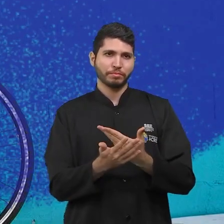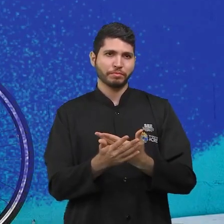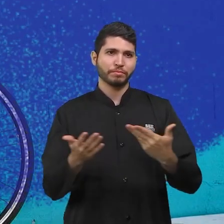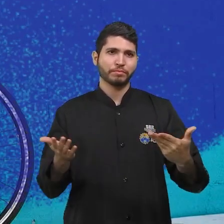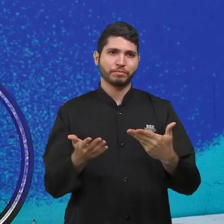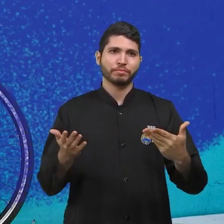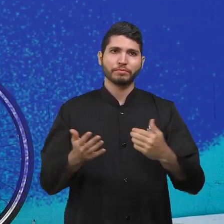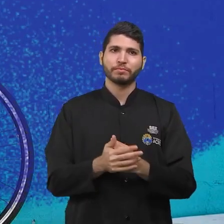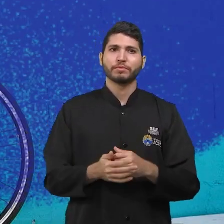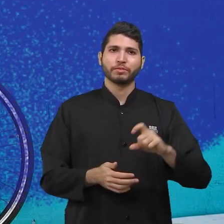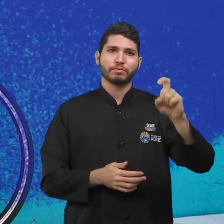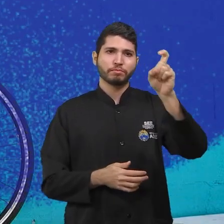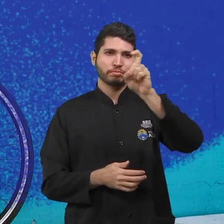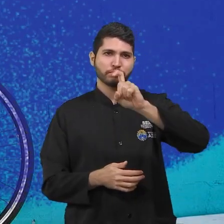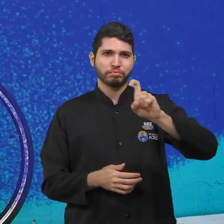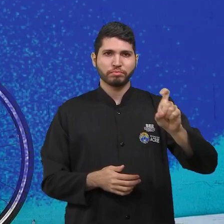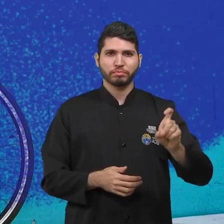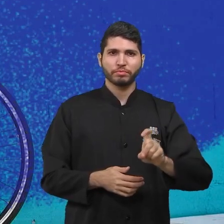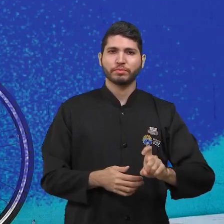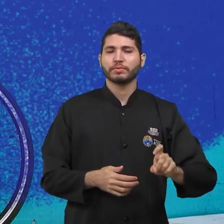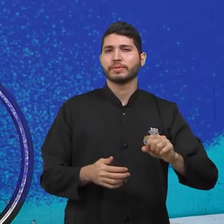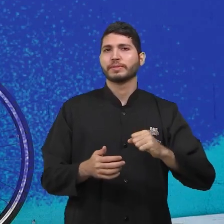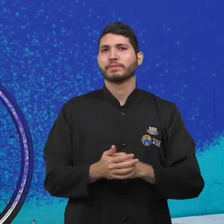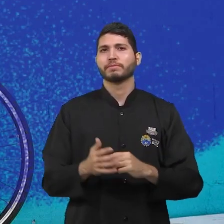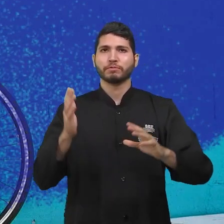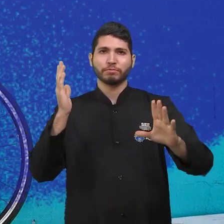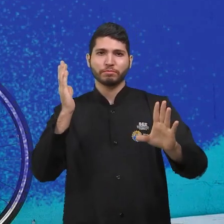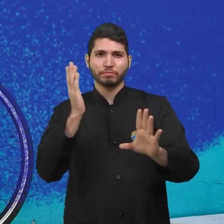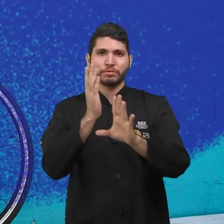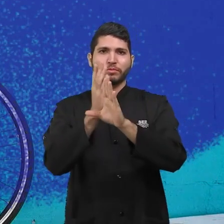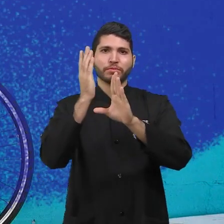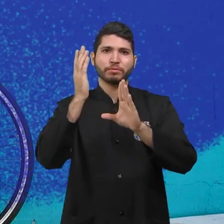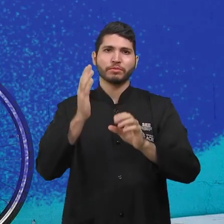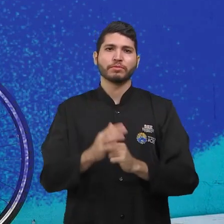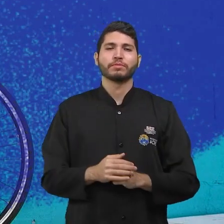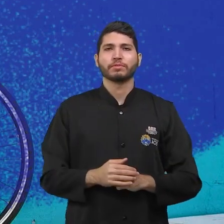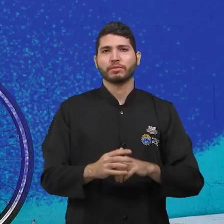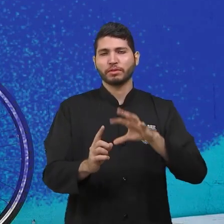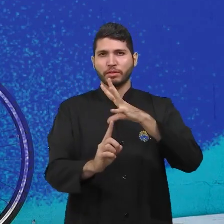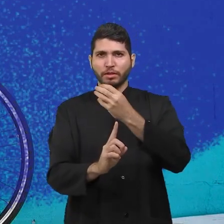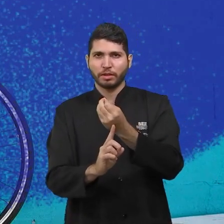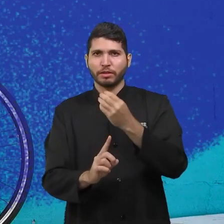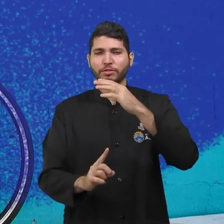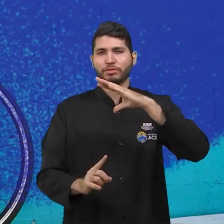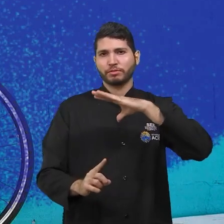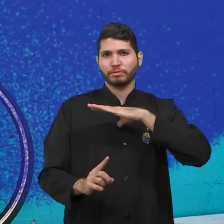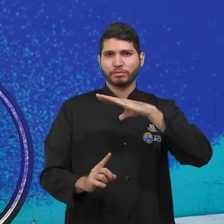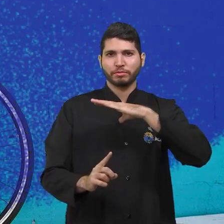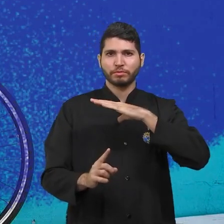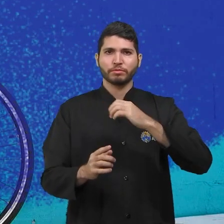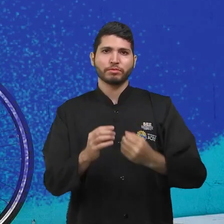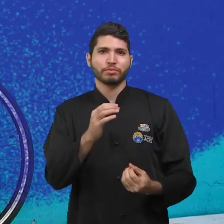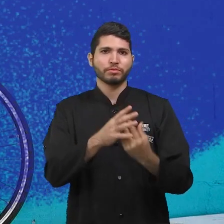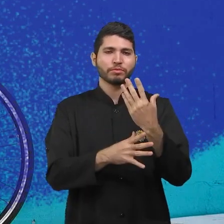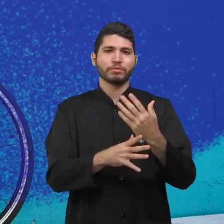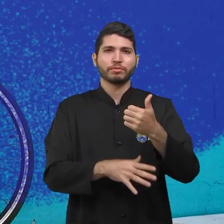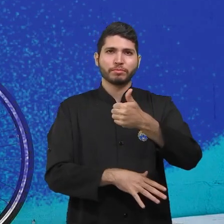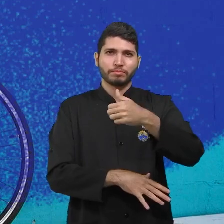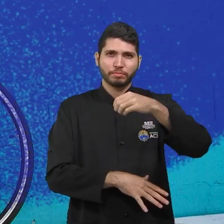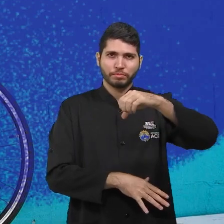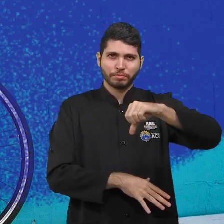o grafite. Então, descobriu que ele é uma forma de arte urbana, surgiu nos anos